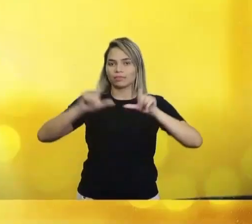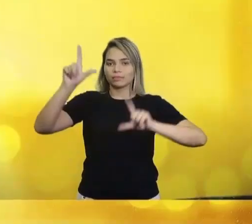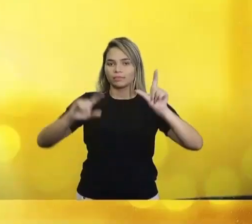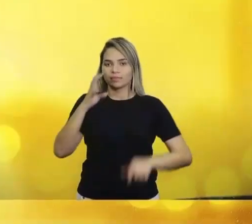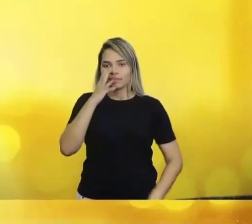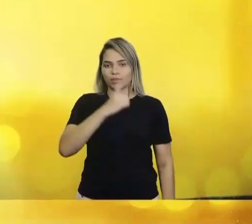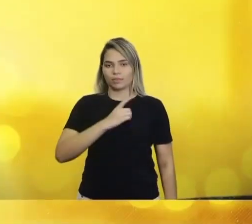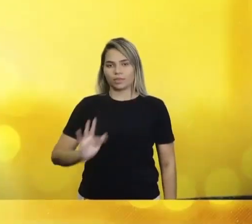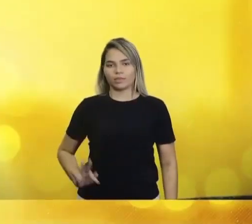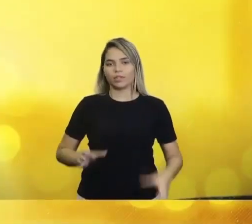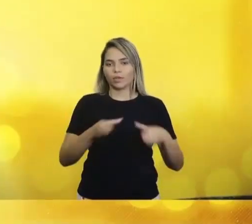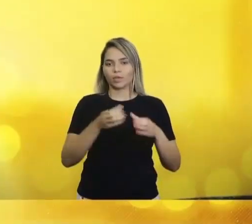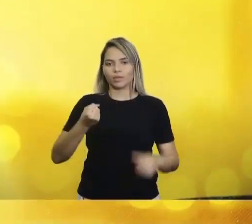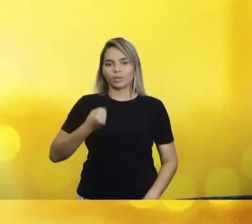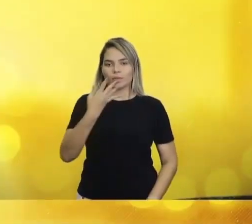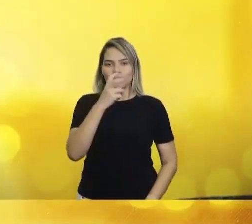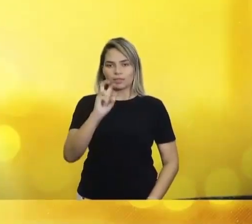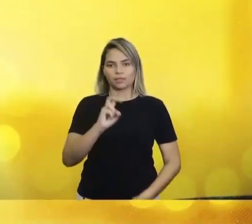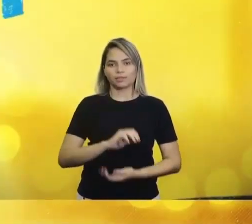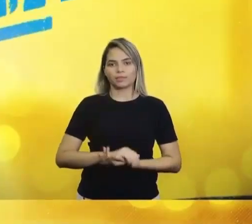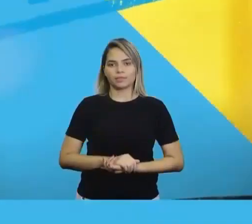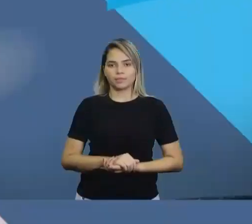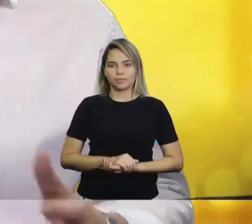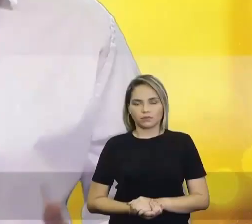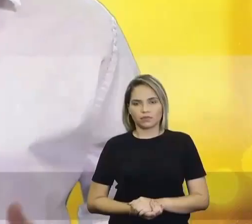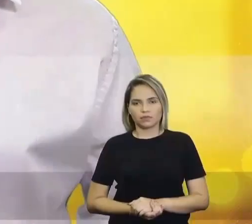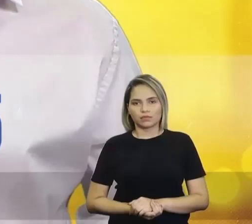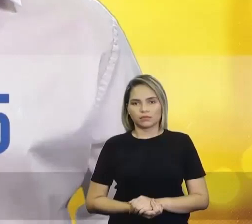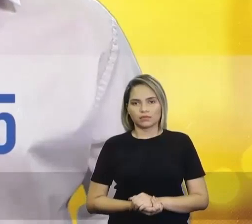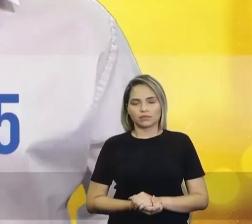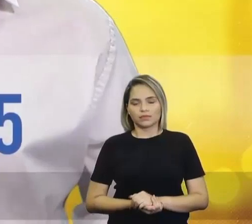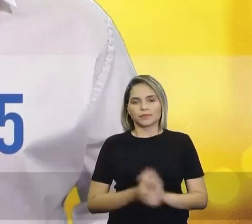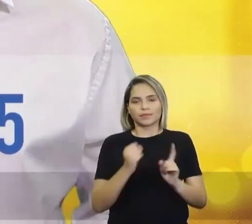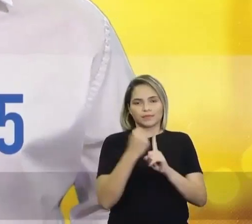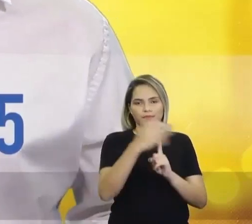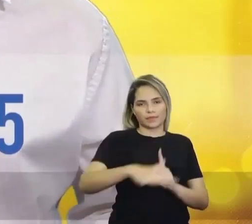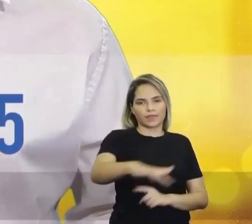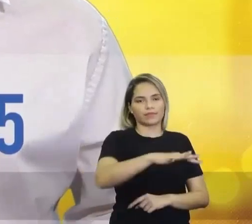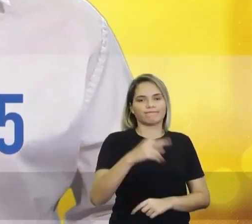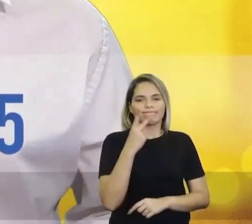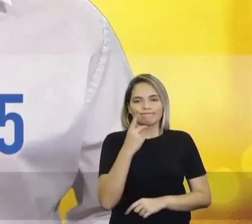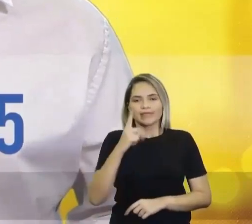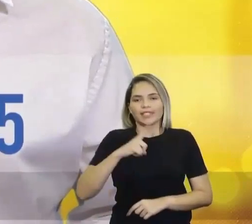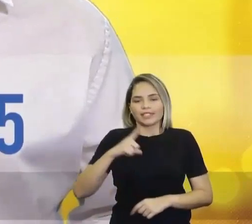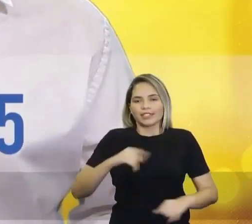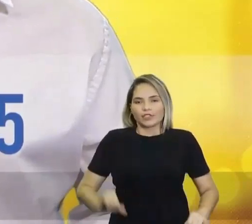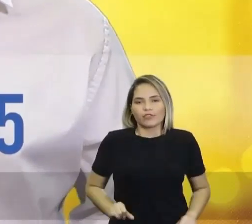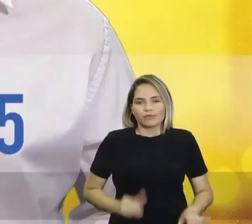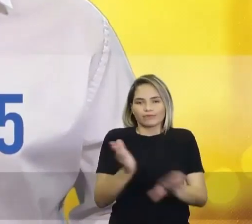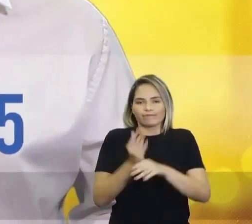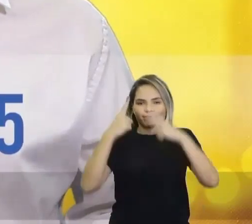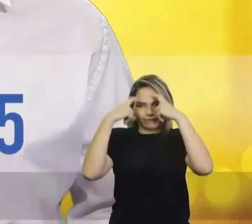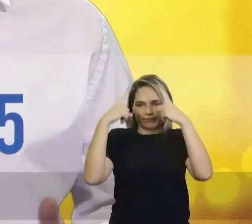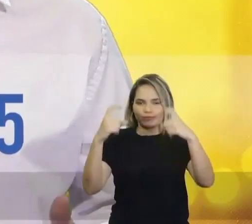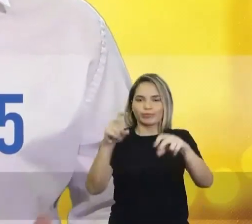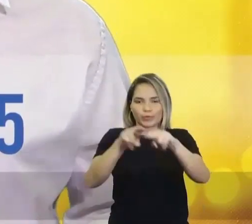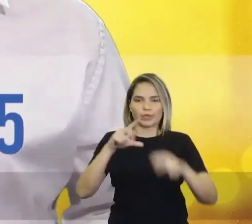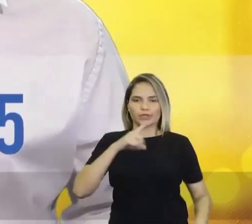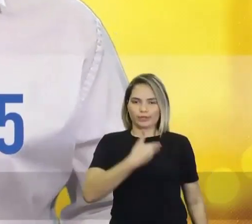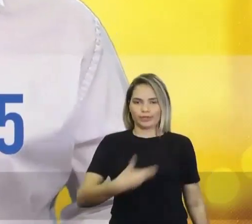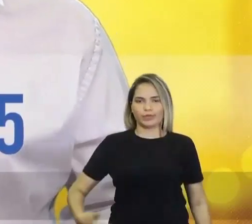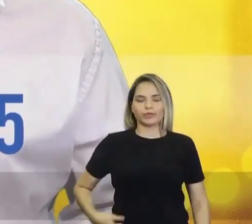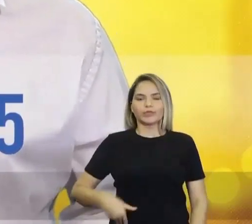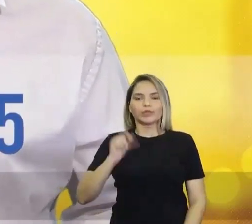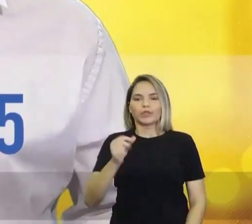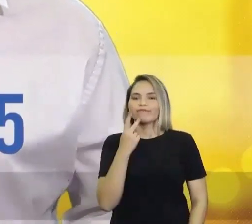Começa agora o programa dos deputados federais do 45. A família cearense está sofrendo com a falta de combate à violência. O